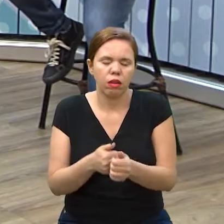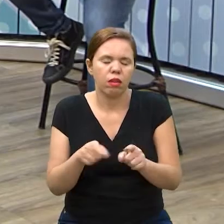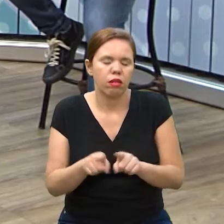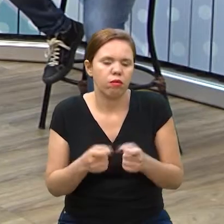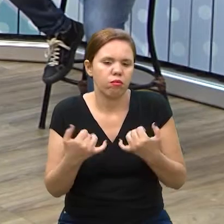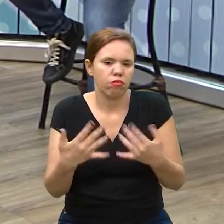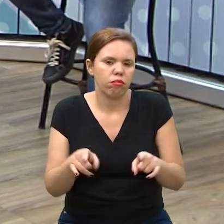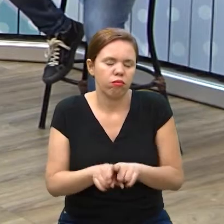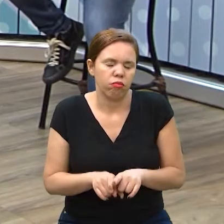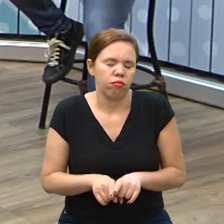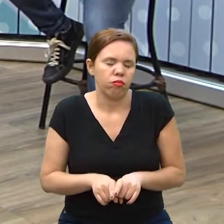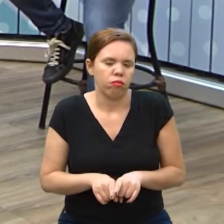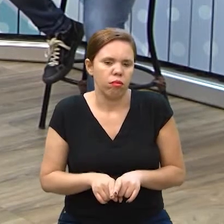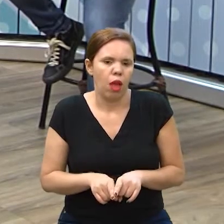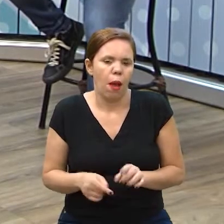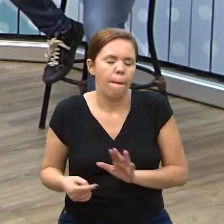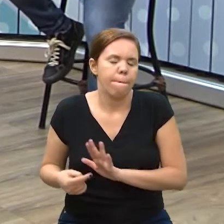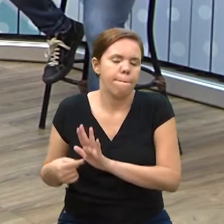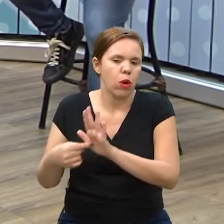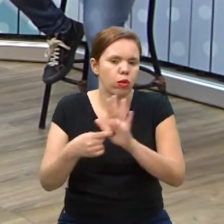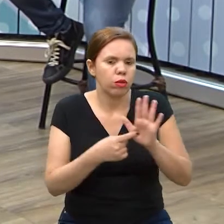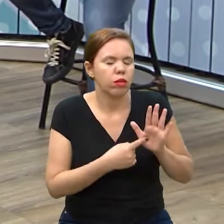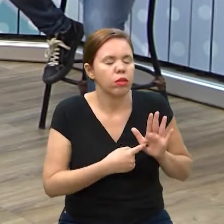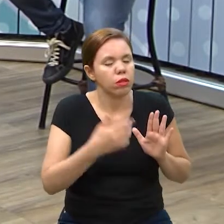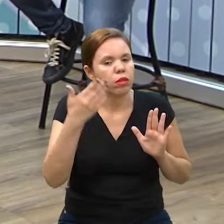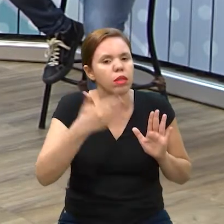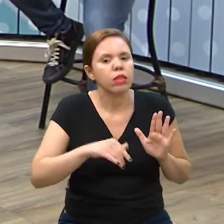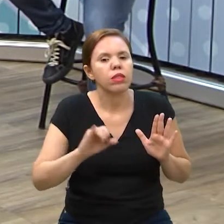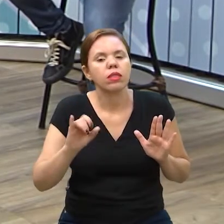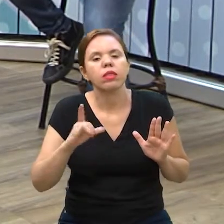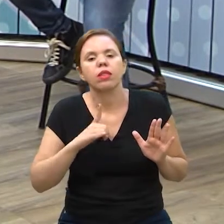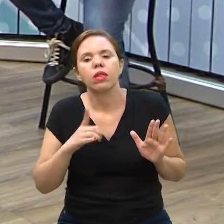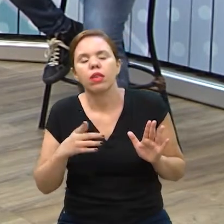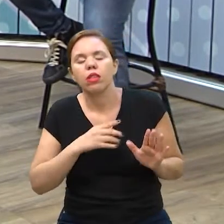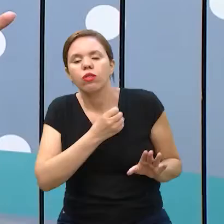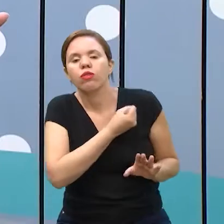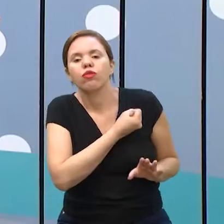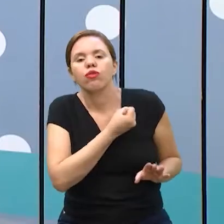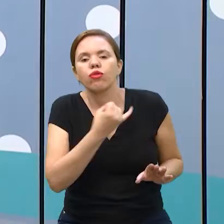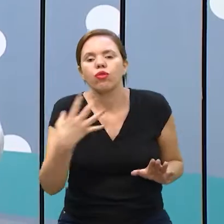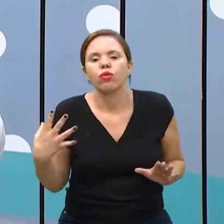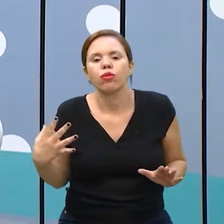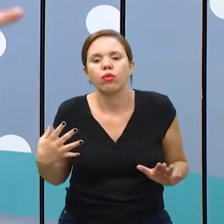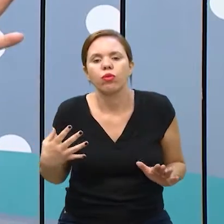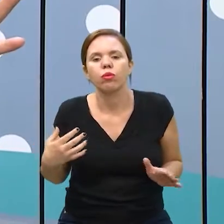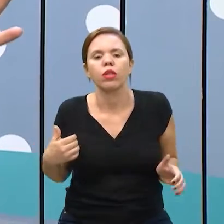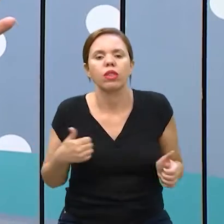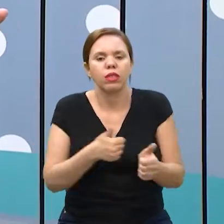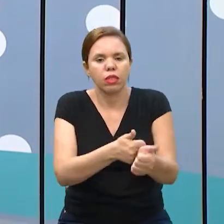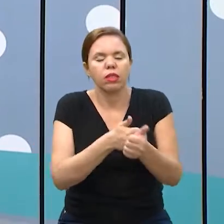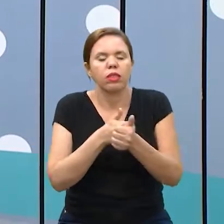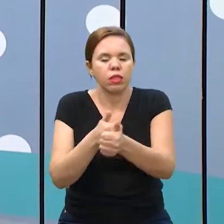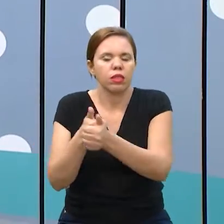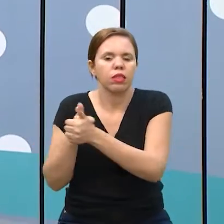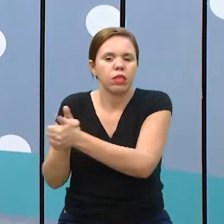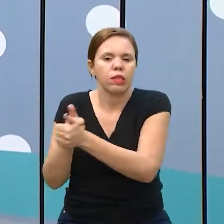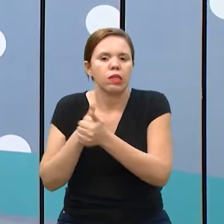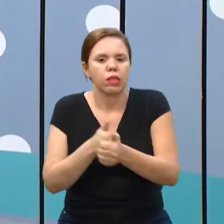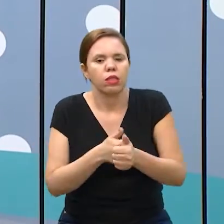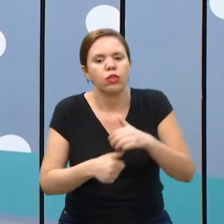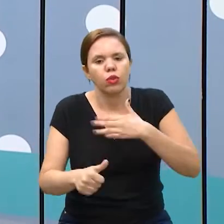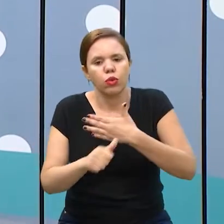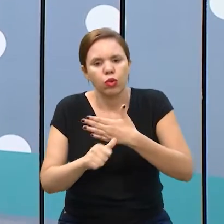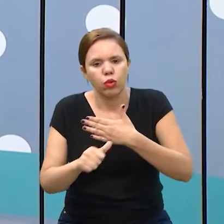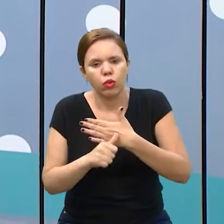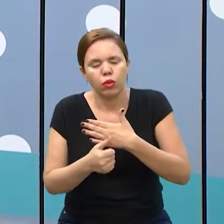porque você consegue dimensionar isso. Se tem um determinado número de seguidores, mas o número